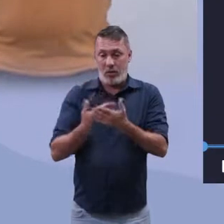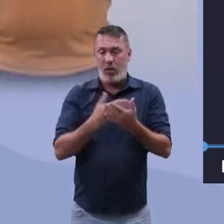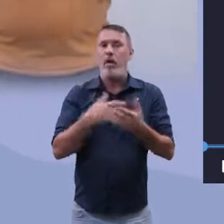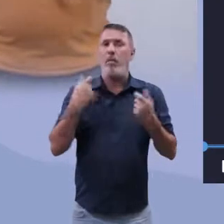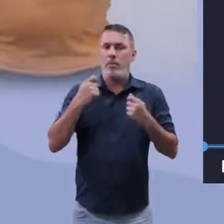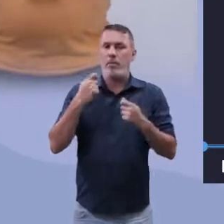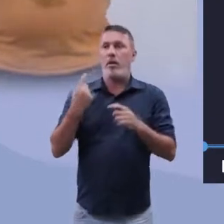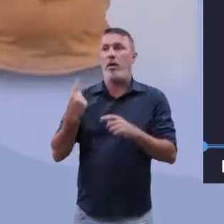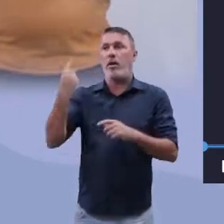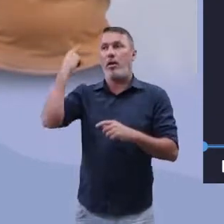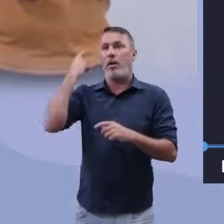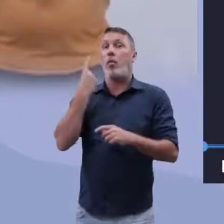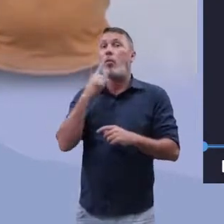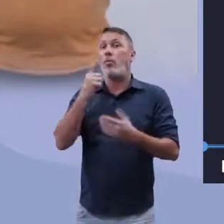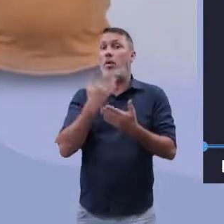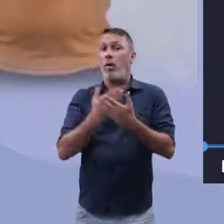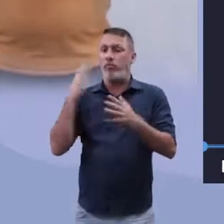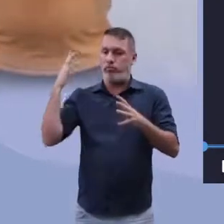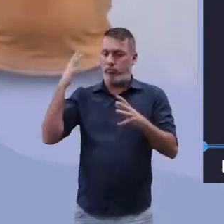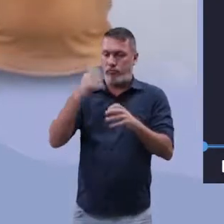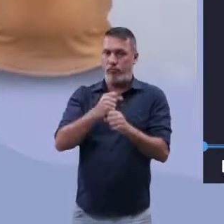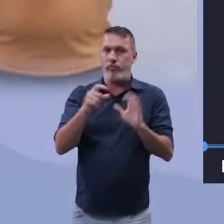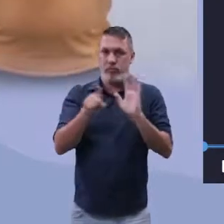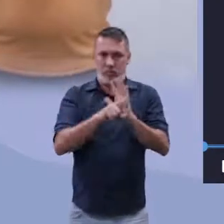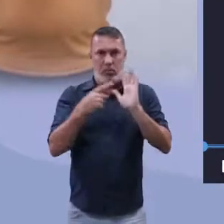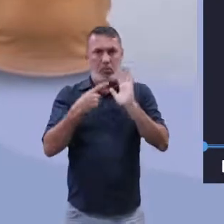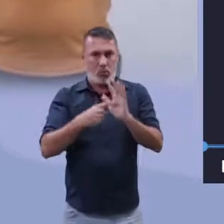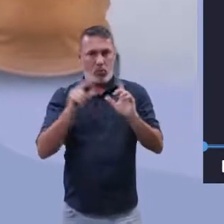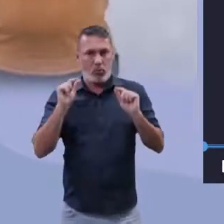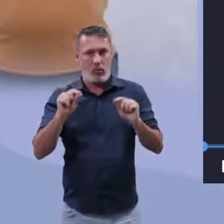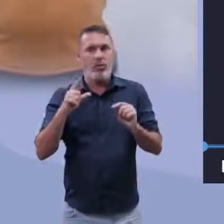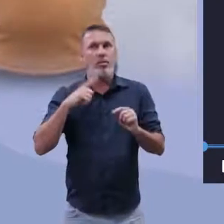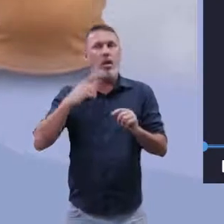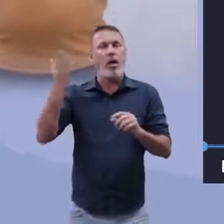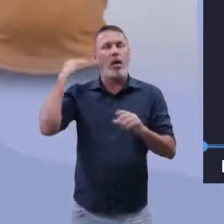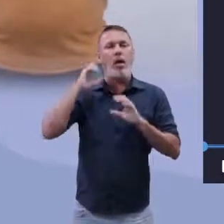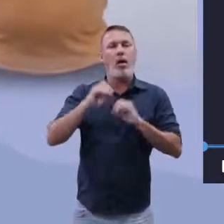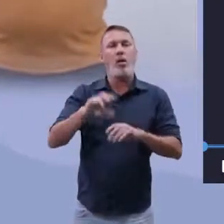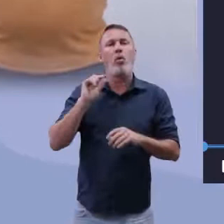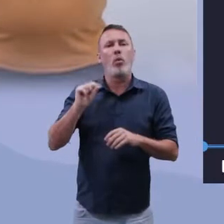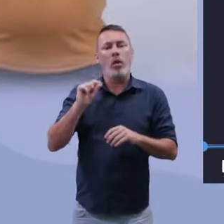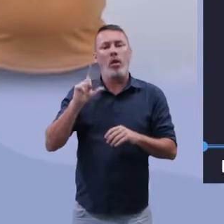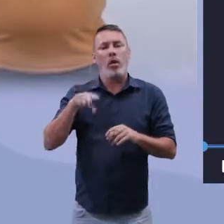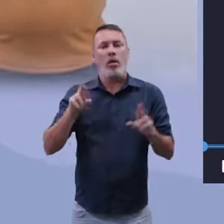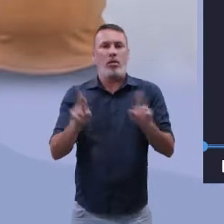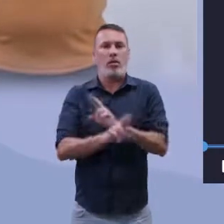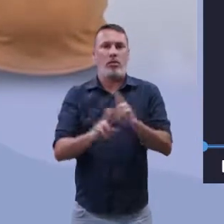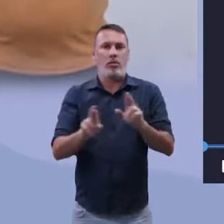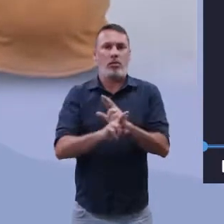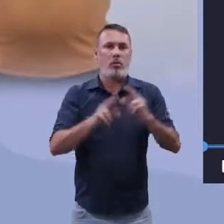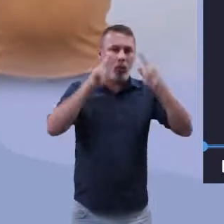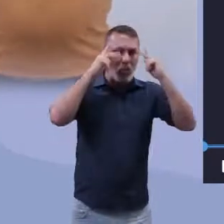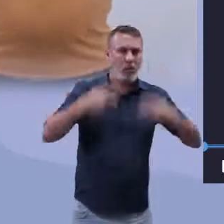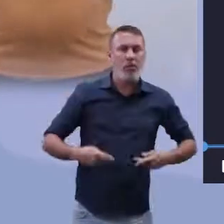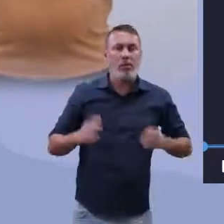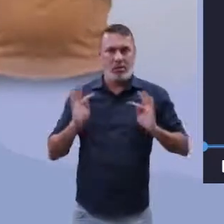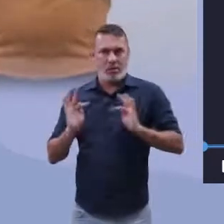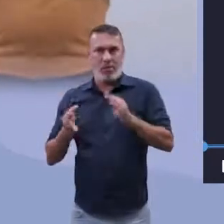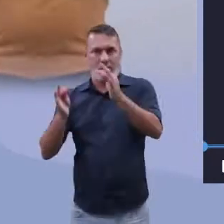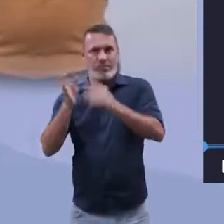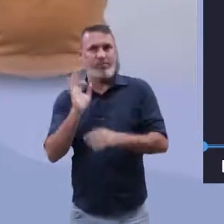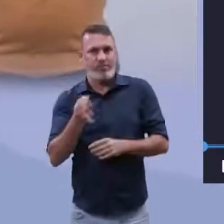aula, precisamos recapitular o que falamos na nossa aula anterior. Na aula anterior, nós falamos sobre qual é a relação do homem